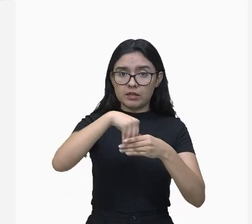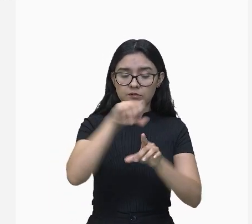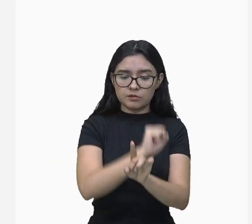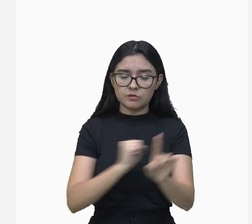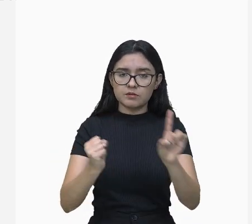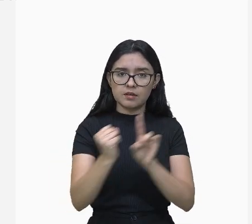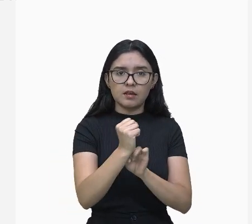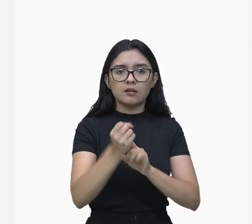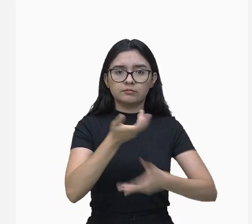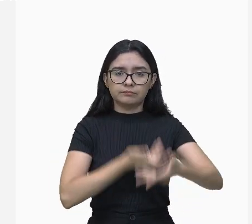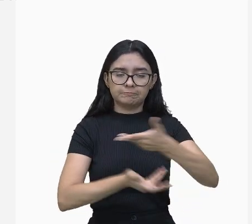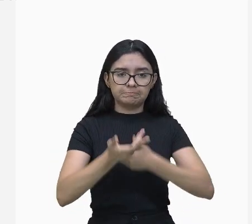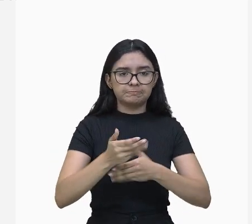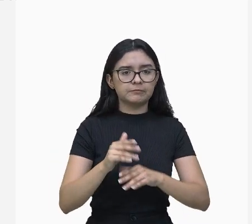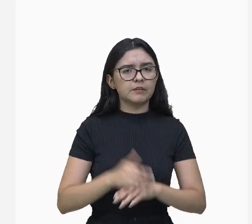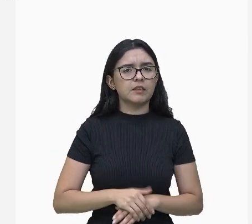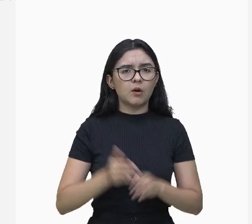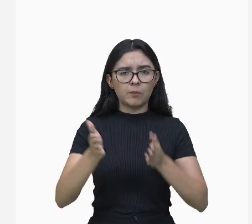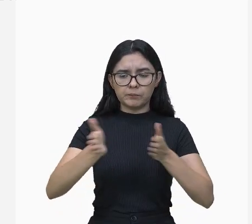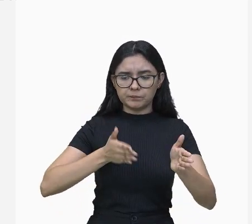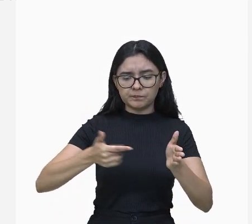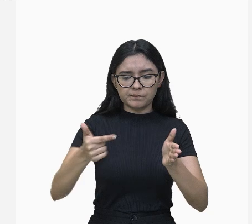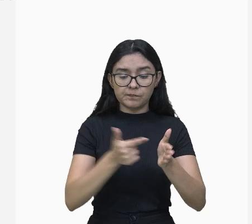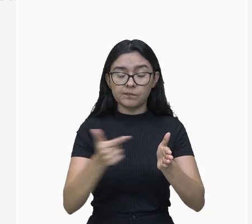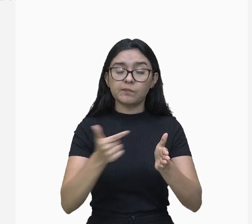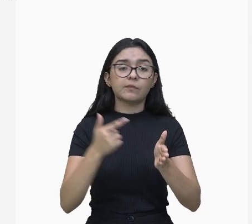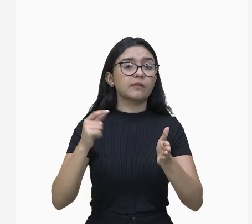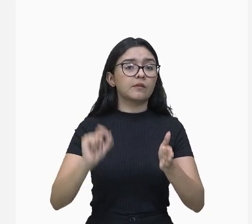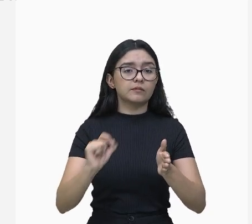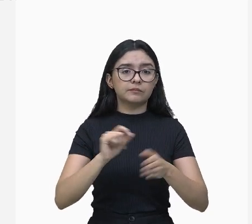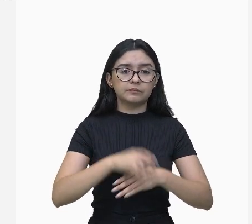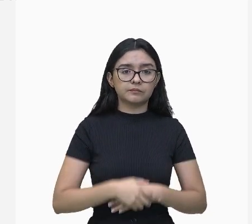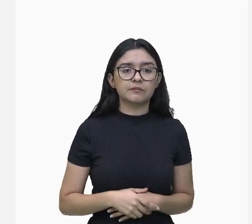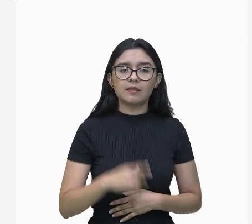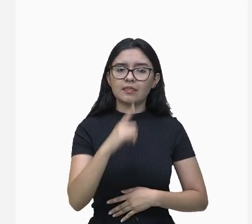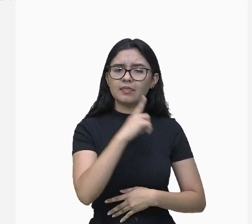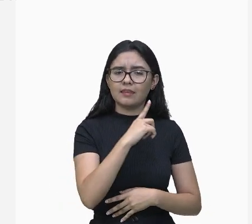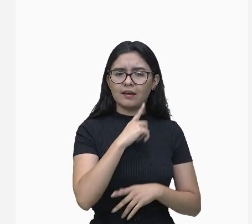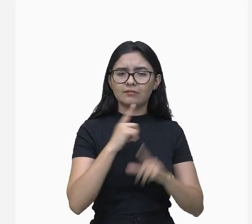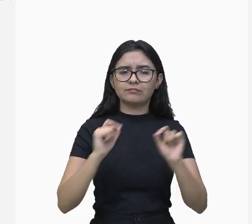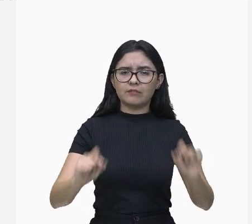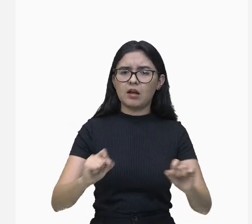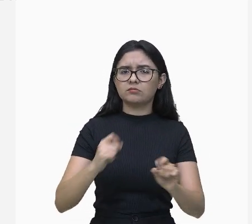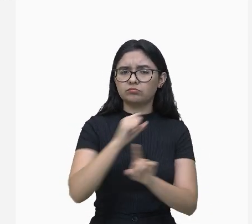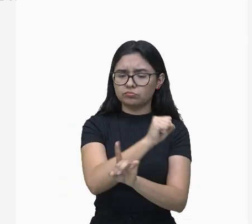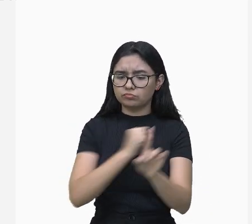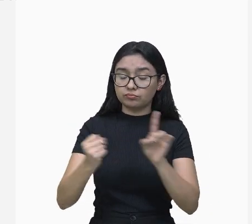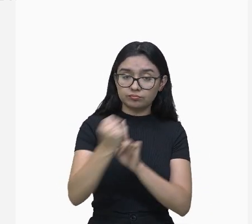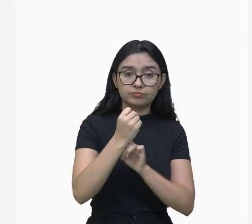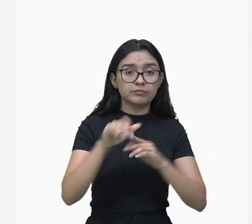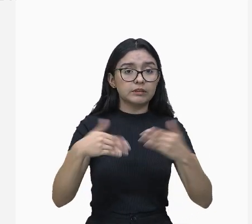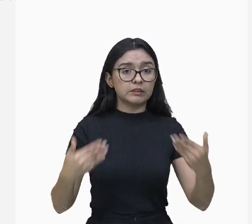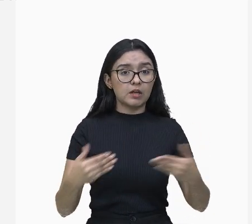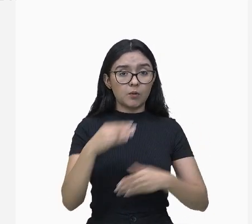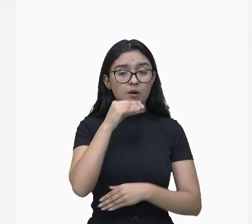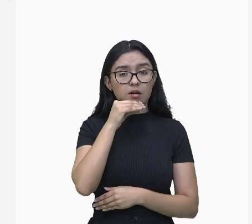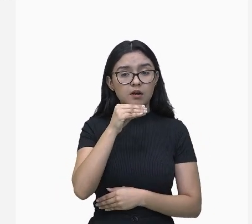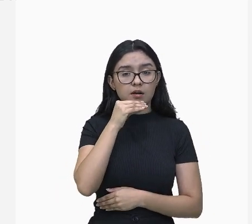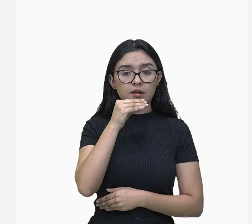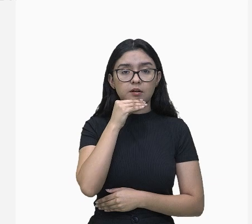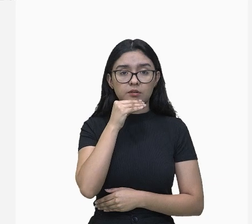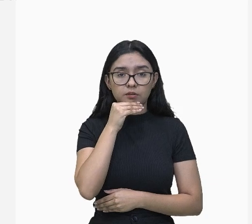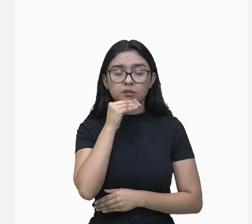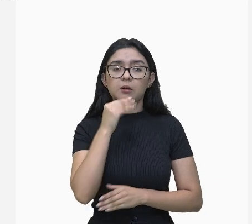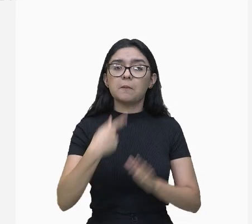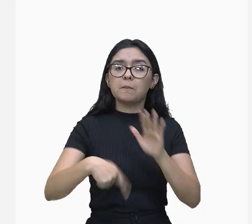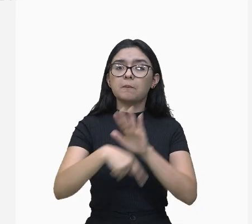segunda geração ficou caracterizada por uma produção com forte dimensão social. E podemos dizer que Carlos Drummond de Andrade, em